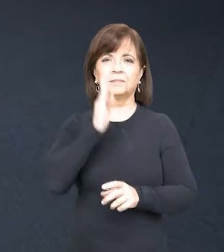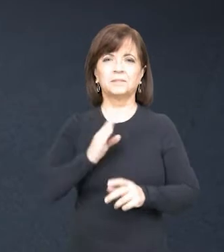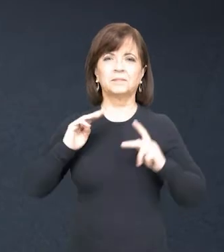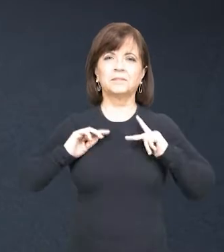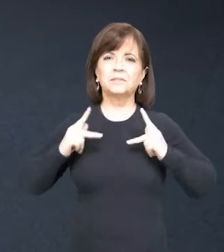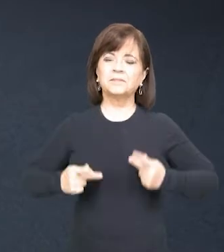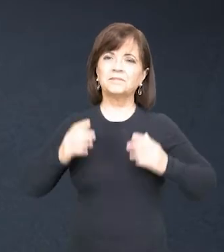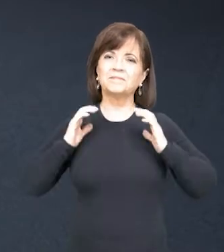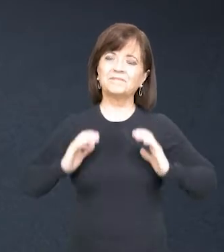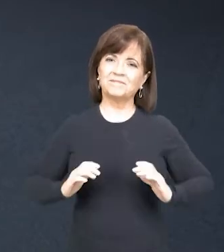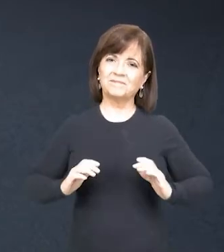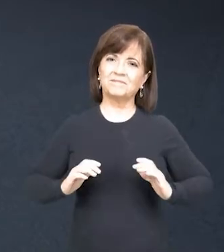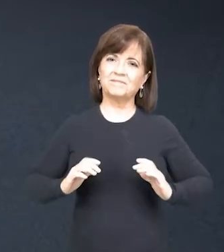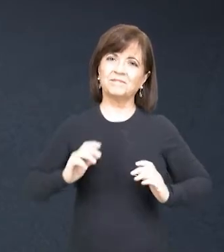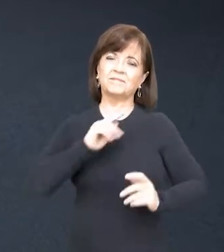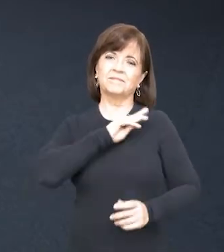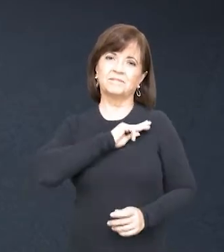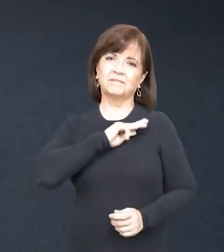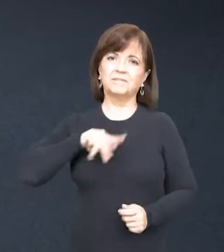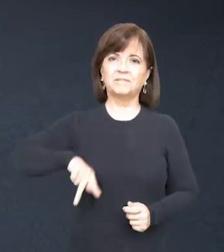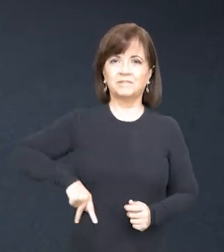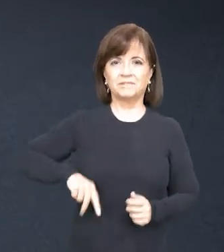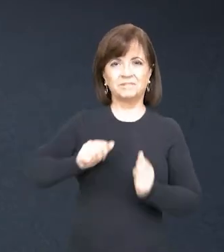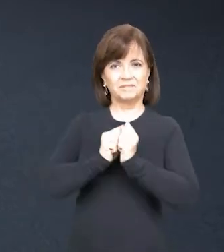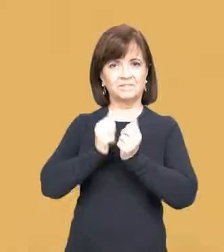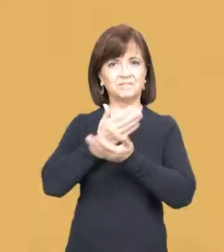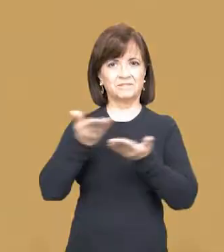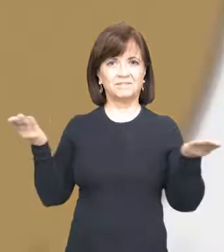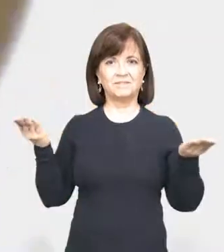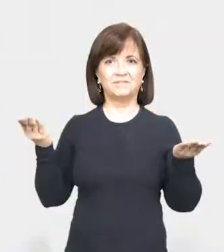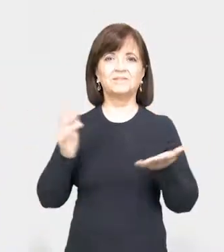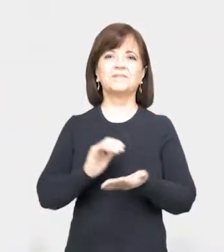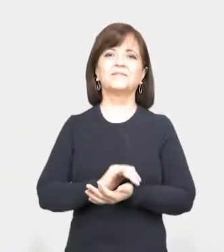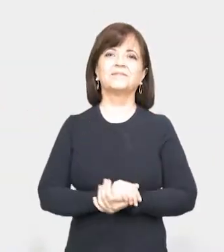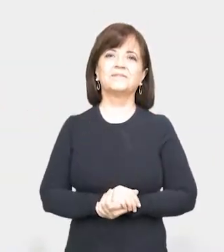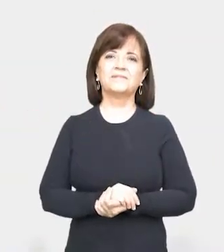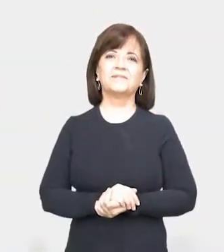Cidadão. É o Ministério Público mais perto de você.